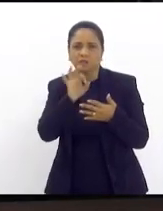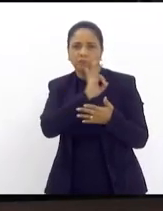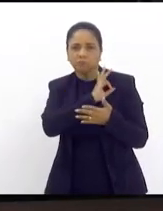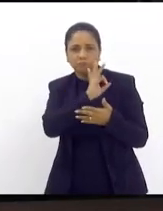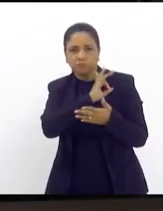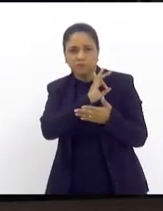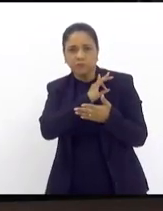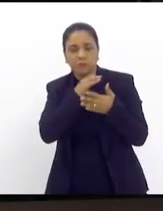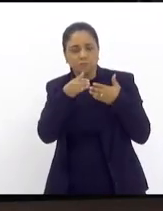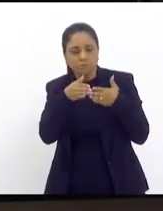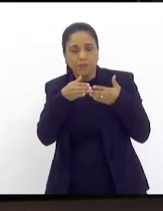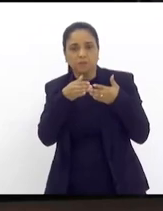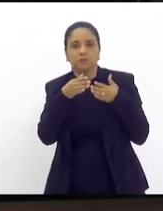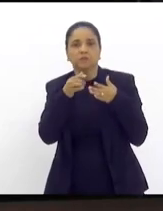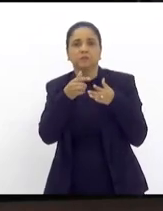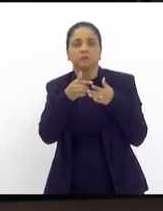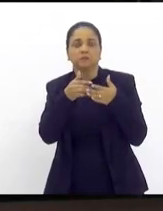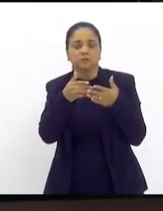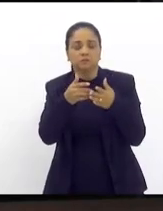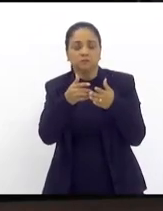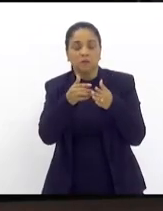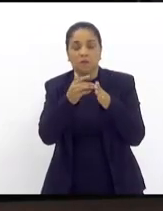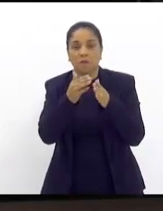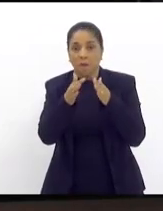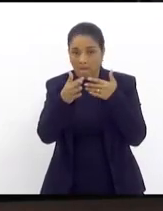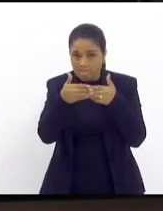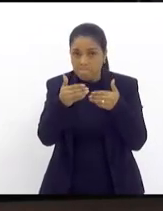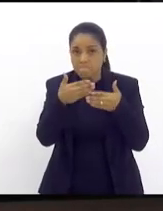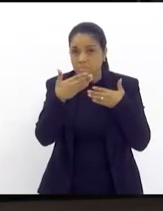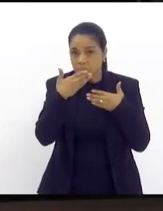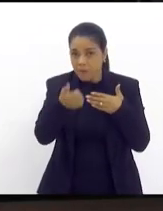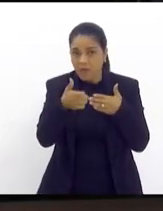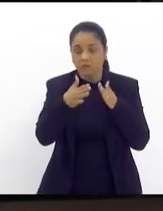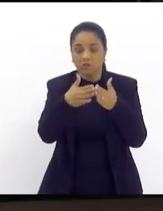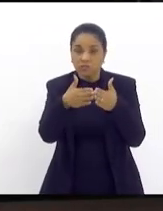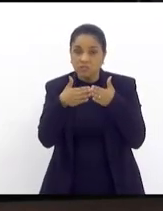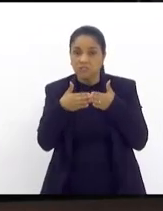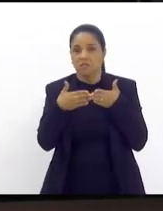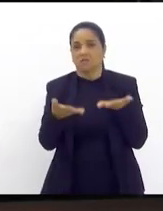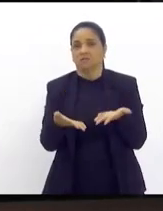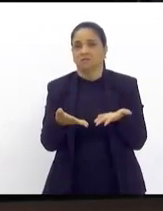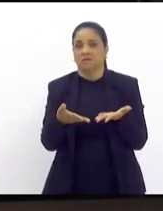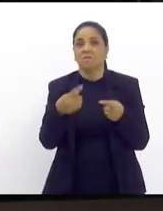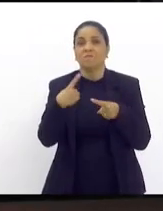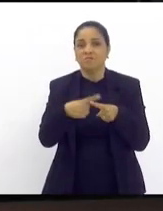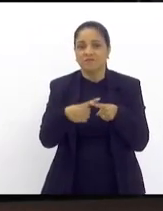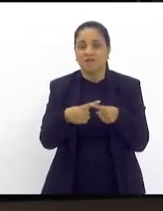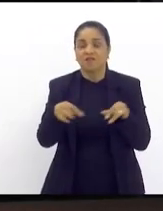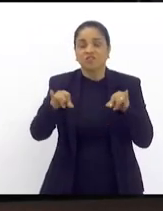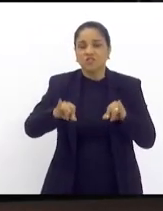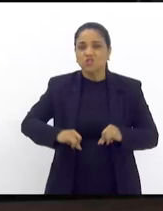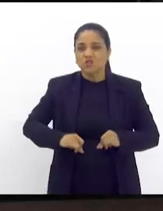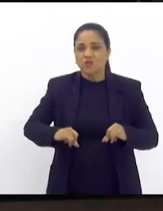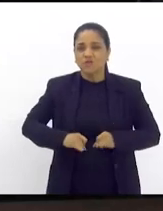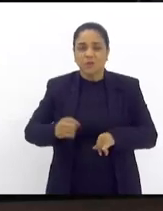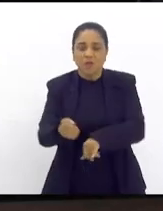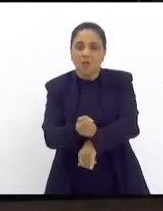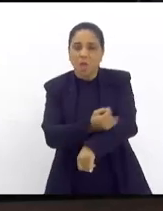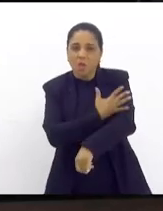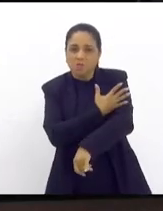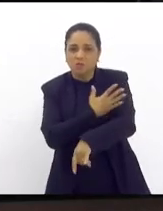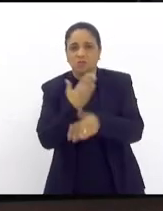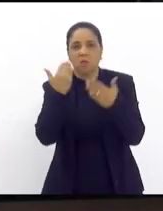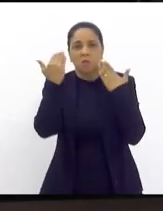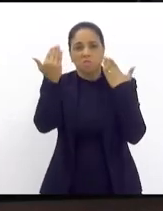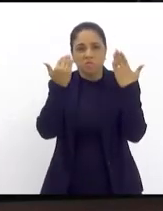Janeiro São justamente por conta do sofrimento psíquico ou seja o governador do Estado esse